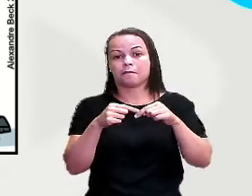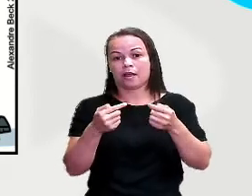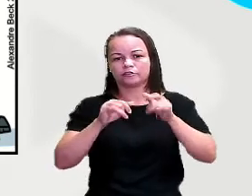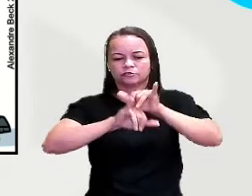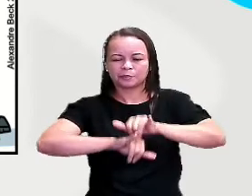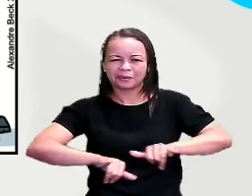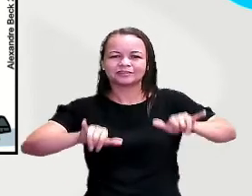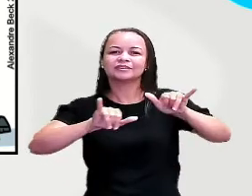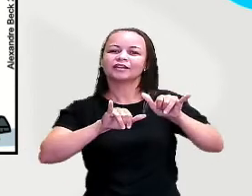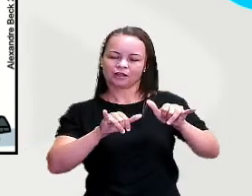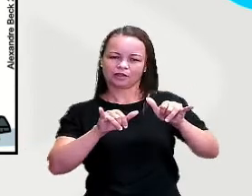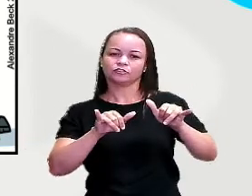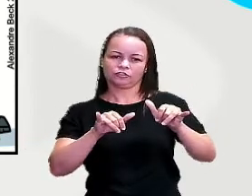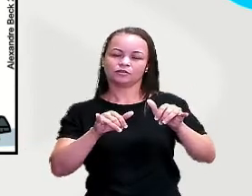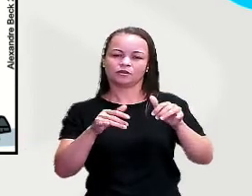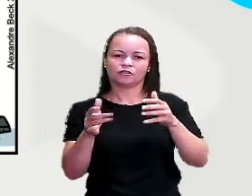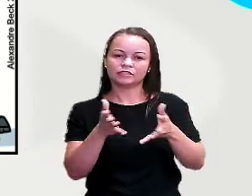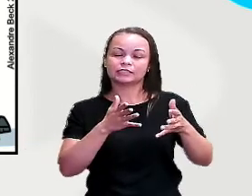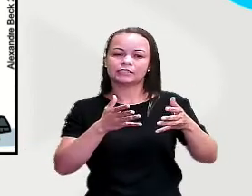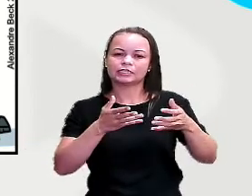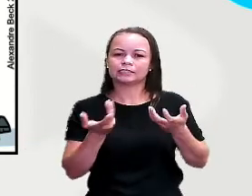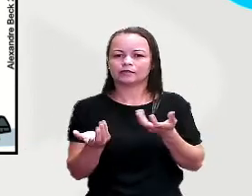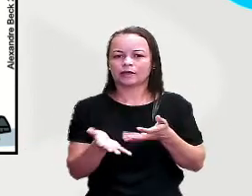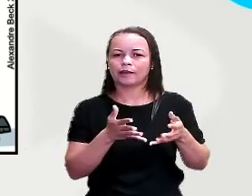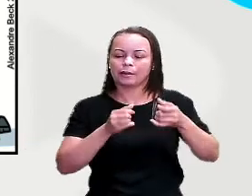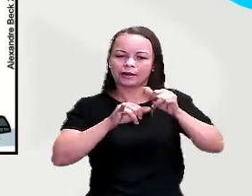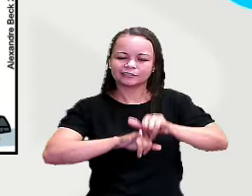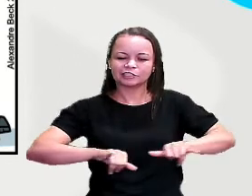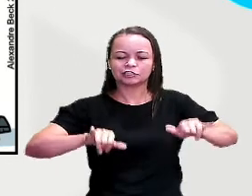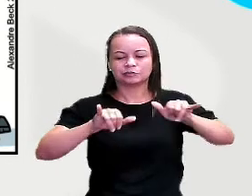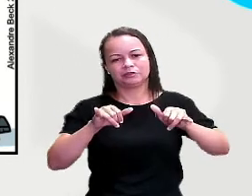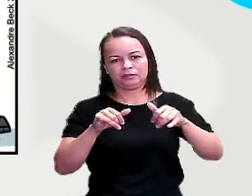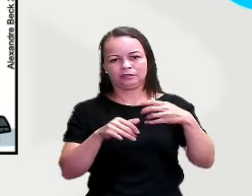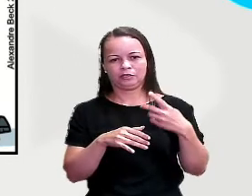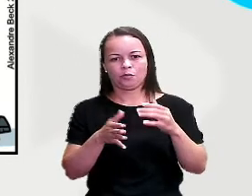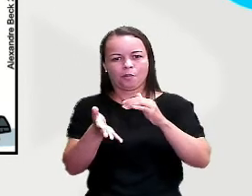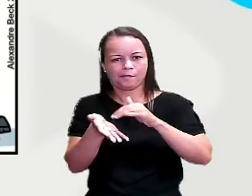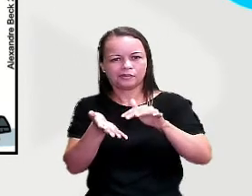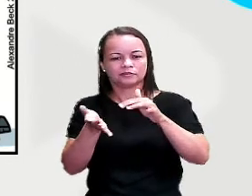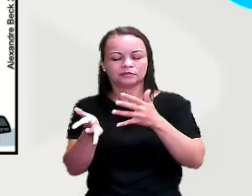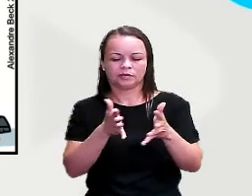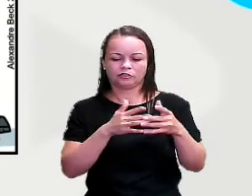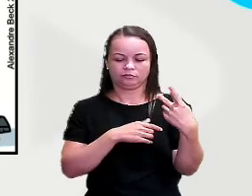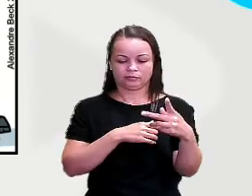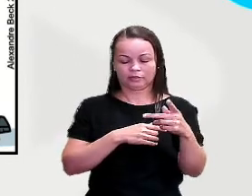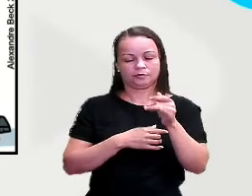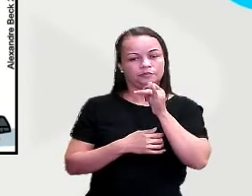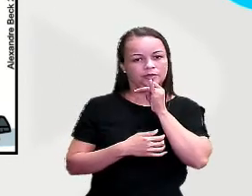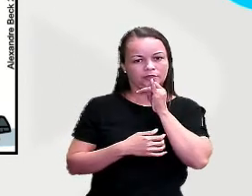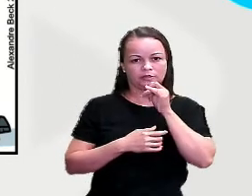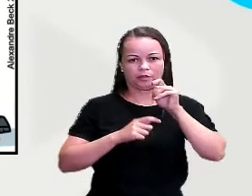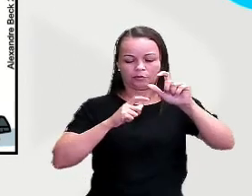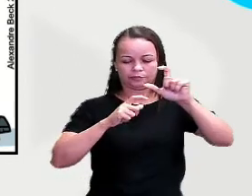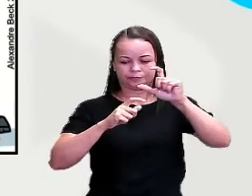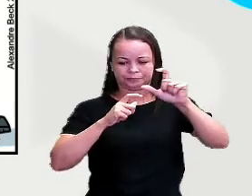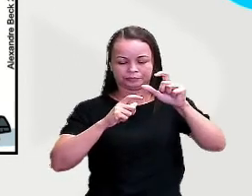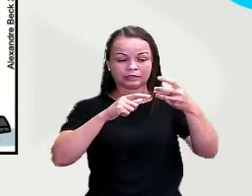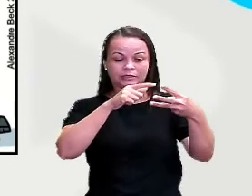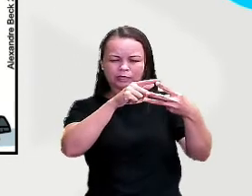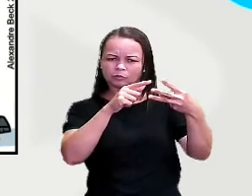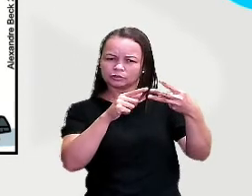É suficiente para expressar, né? Transmitir aí uma mensagem. Como, por exemplo, nessa tirinha que eu trouxe, temos